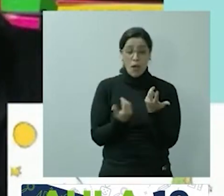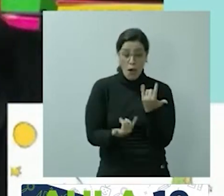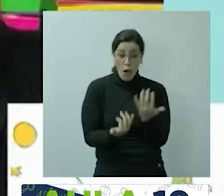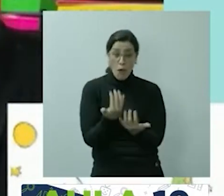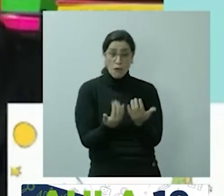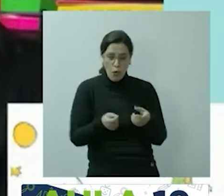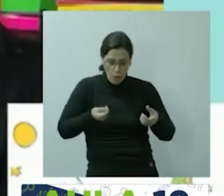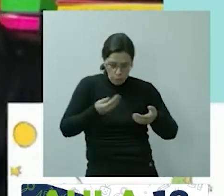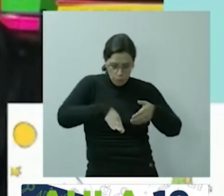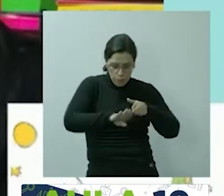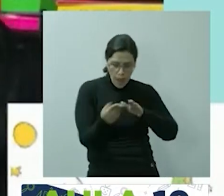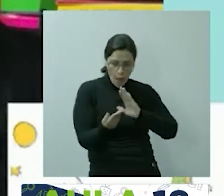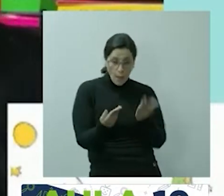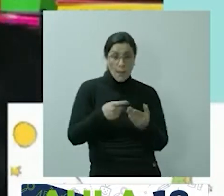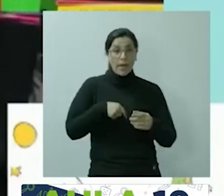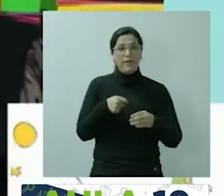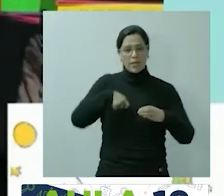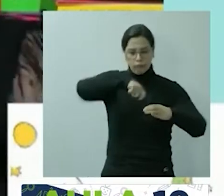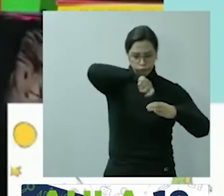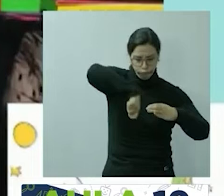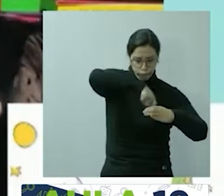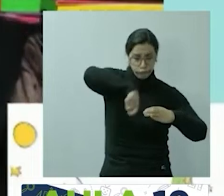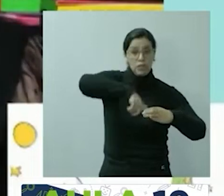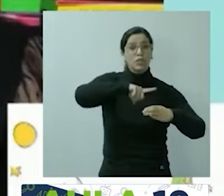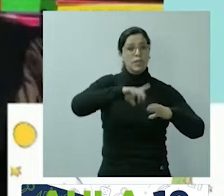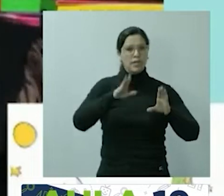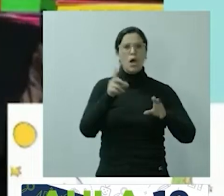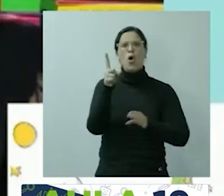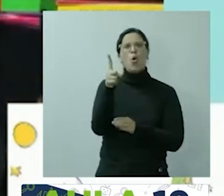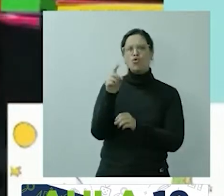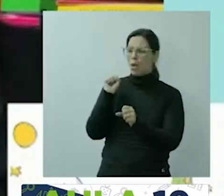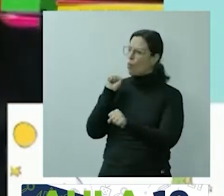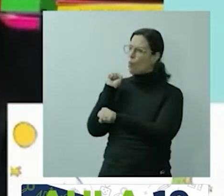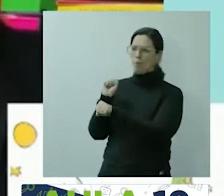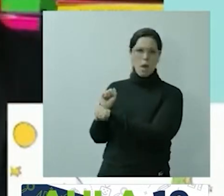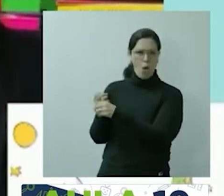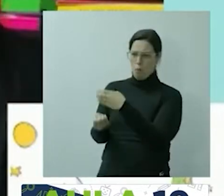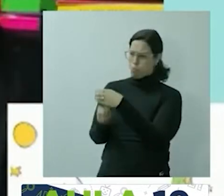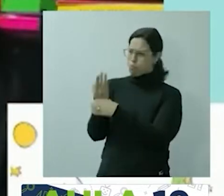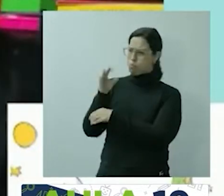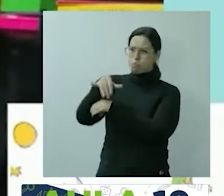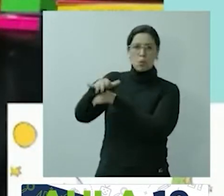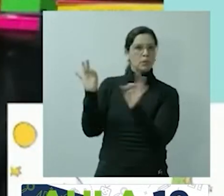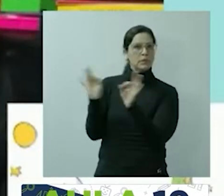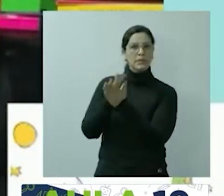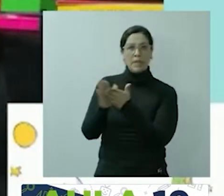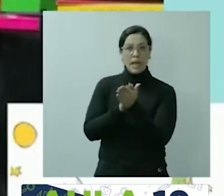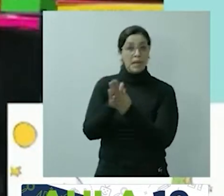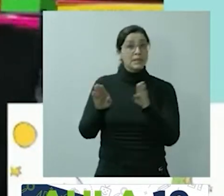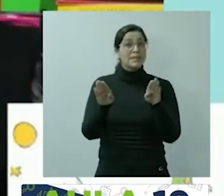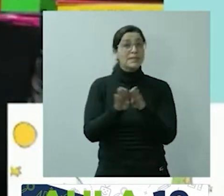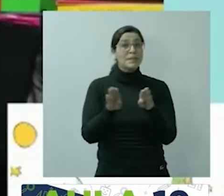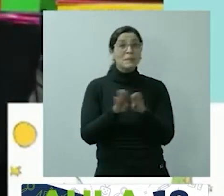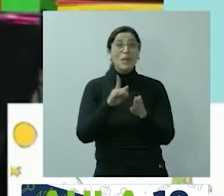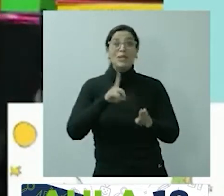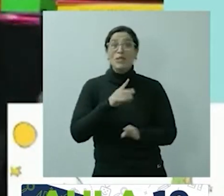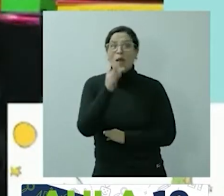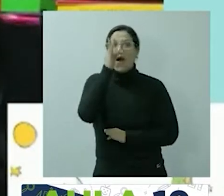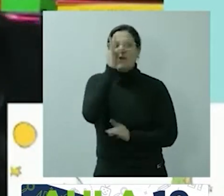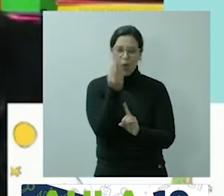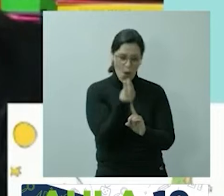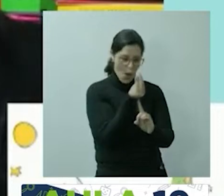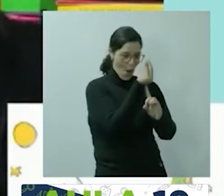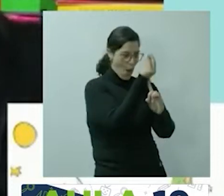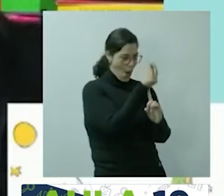lá ele preparava suas refeições. Um já estava inativo. E também vivia uma rosa muito